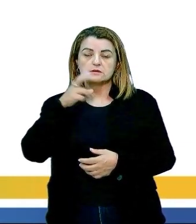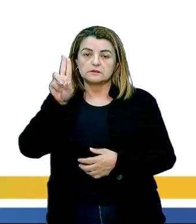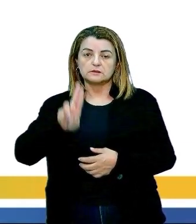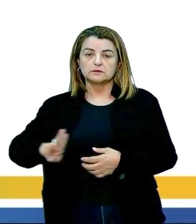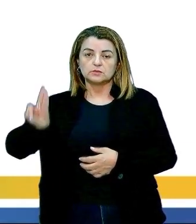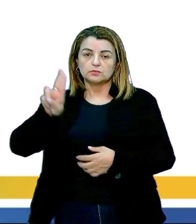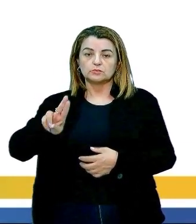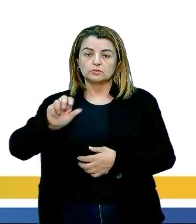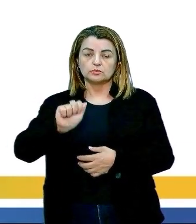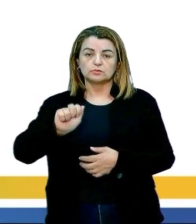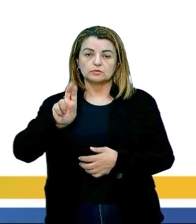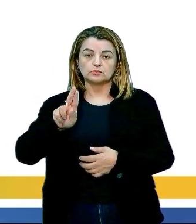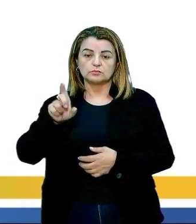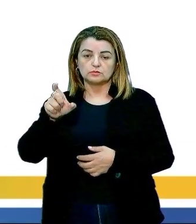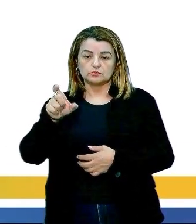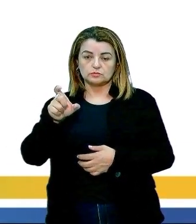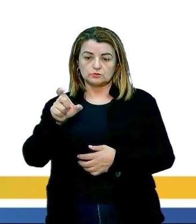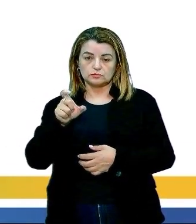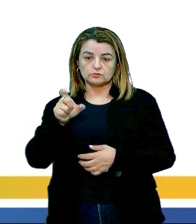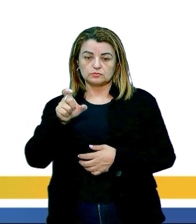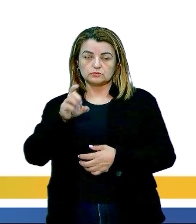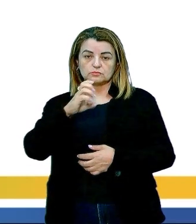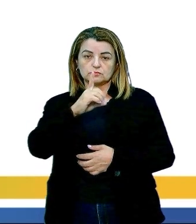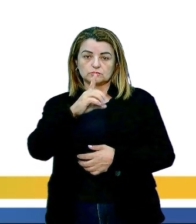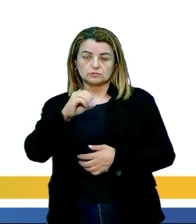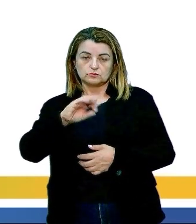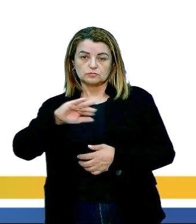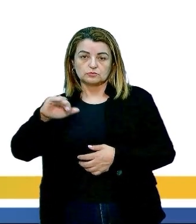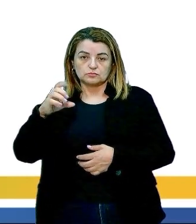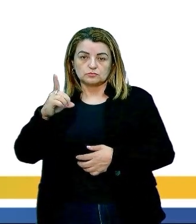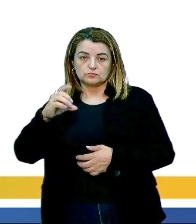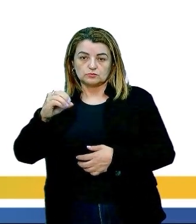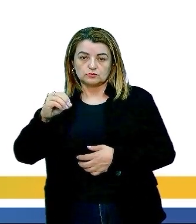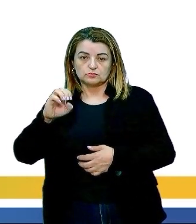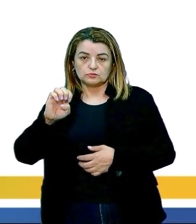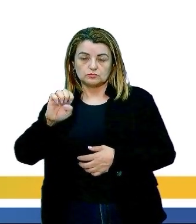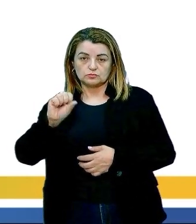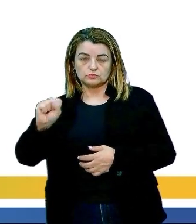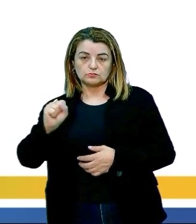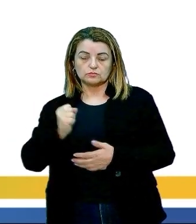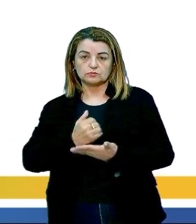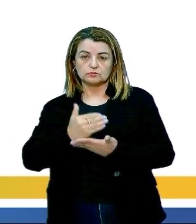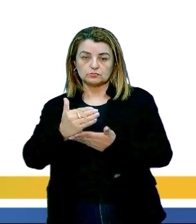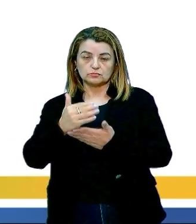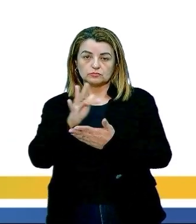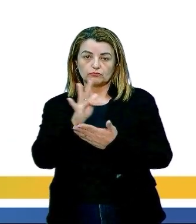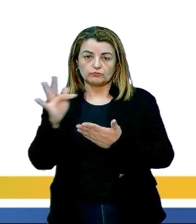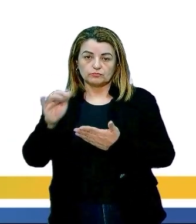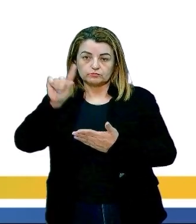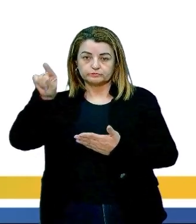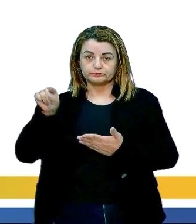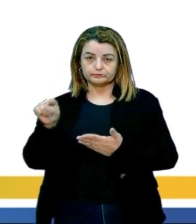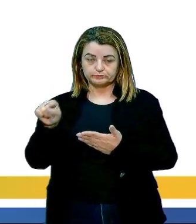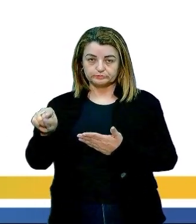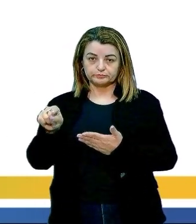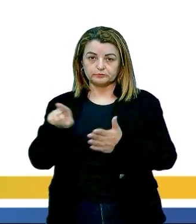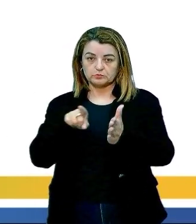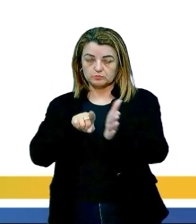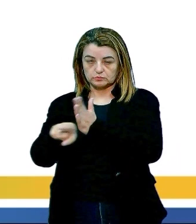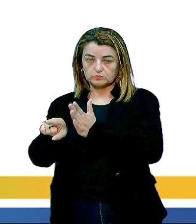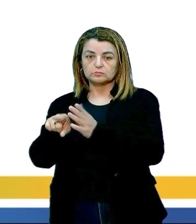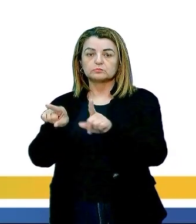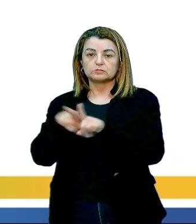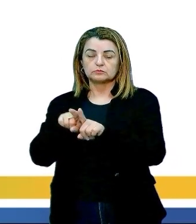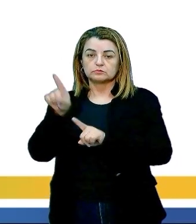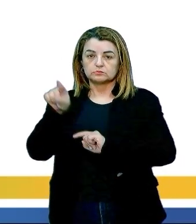os auxiliares do e does para elaborar frases interrogativas, perguntas e frases negativas,